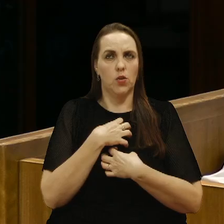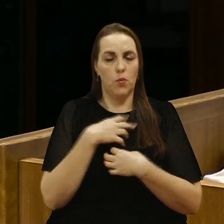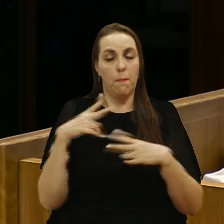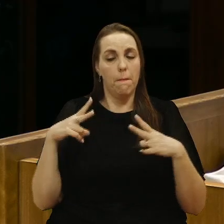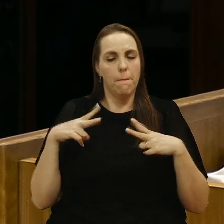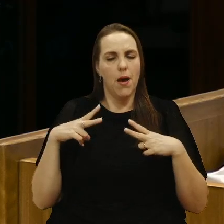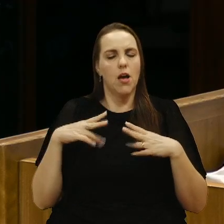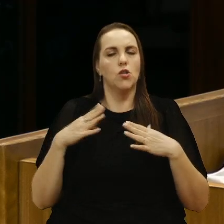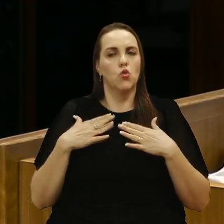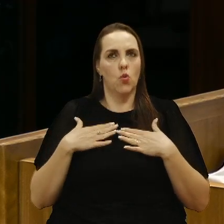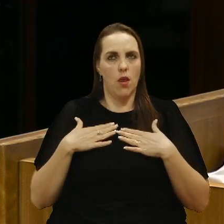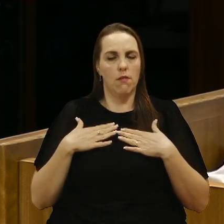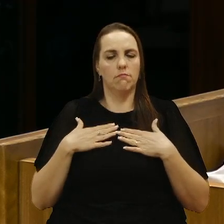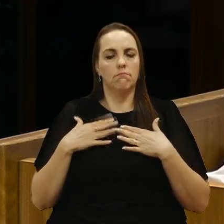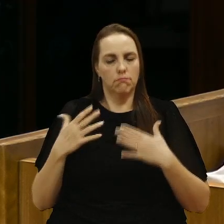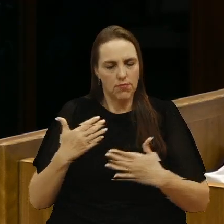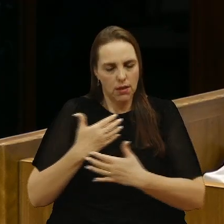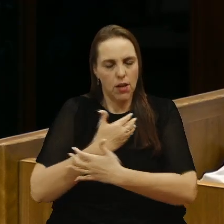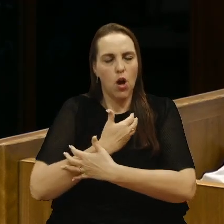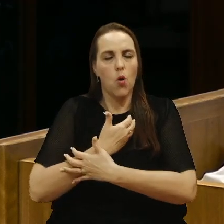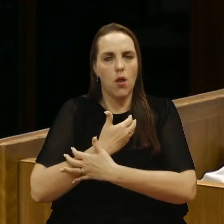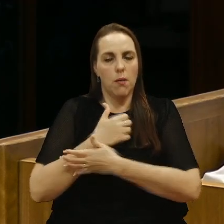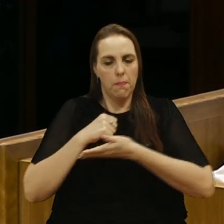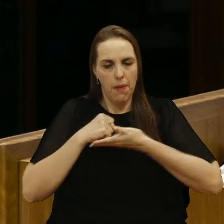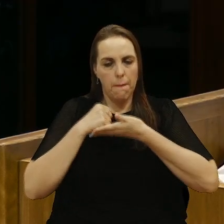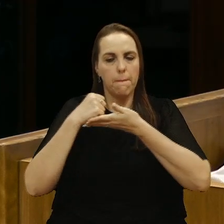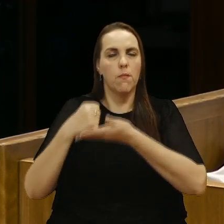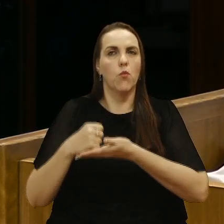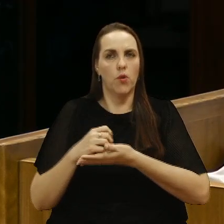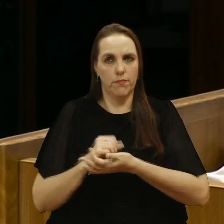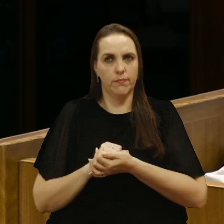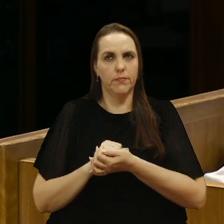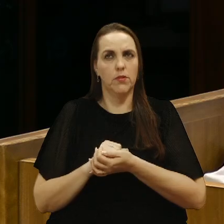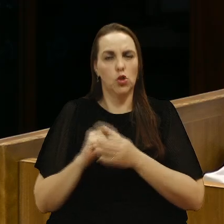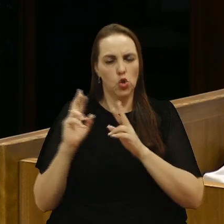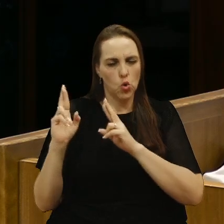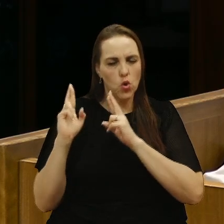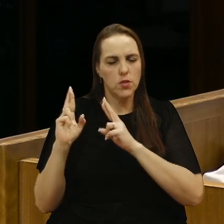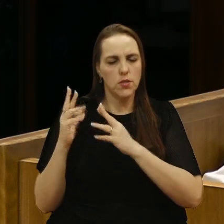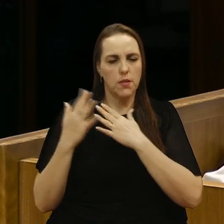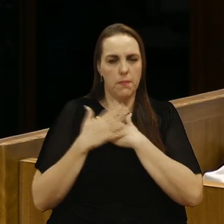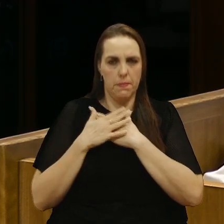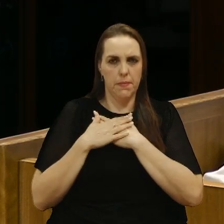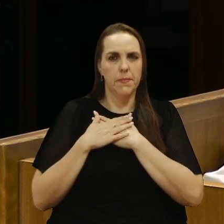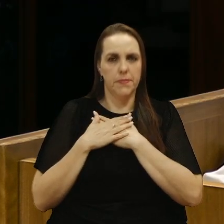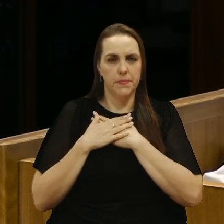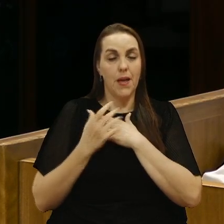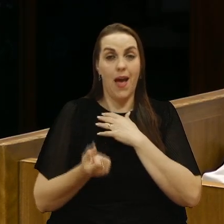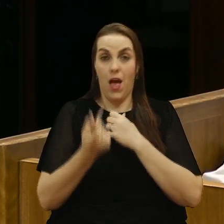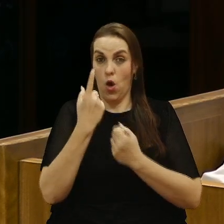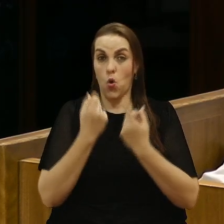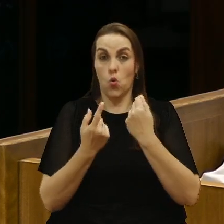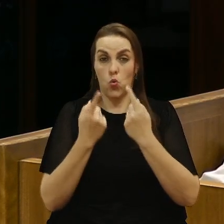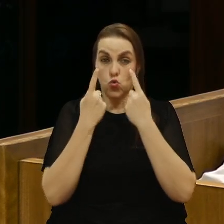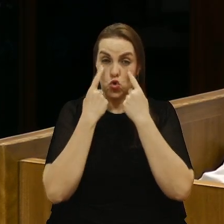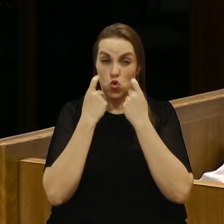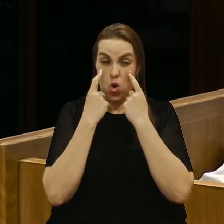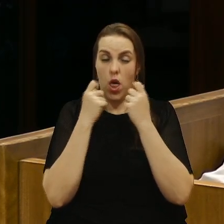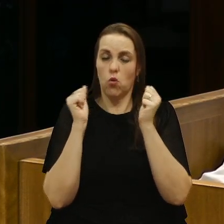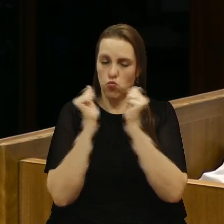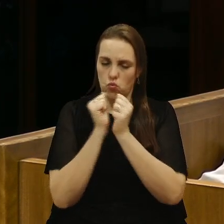particular, me abraçaram, me apoiaram, torciam por mim, e alguns, inclusive, choraram